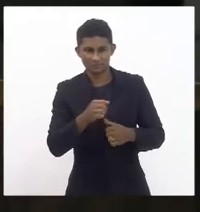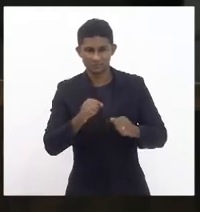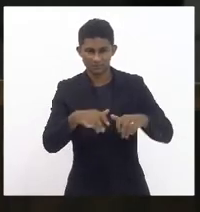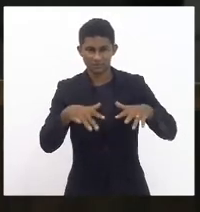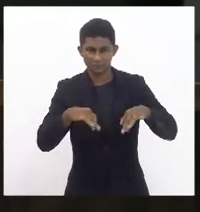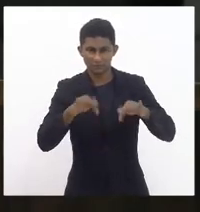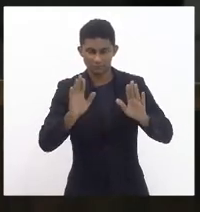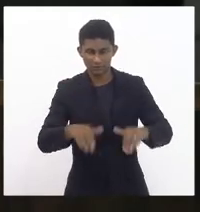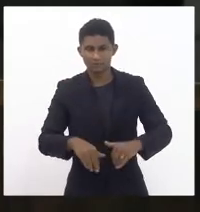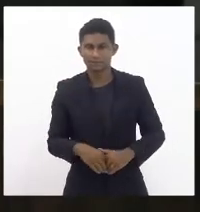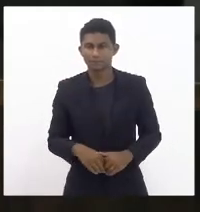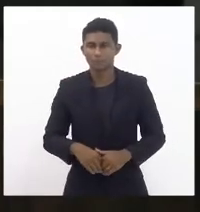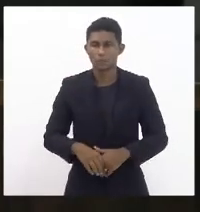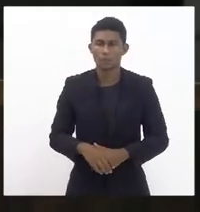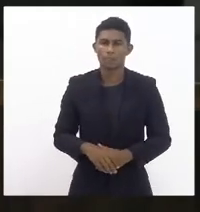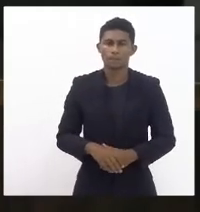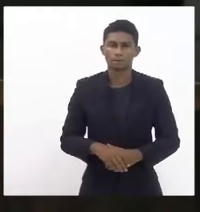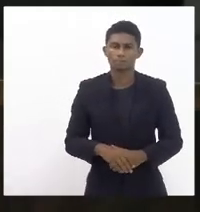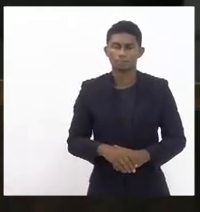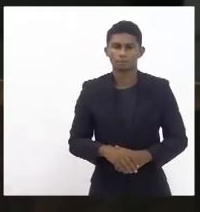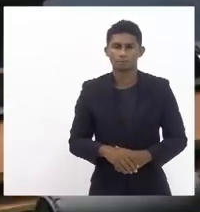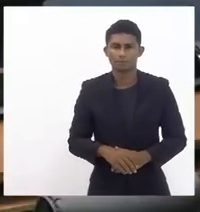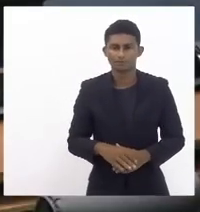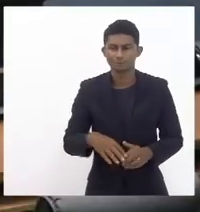novo que que ganhou o projeto